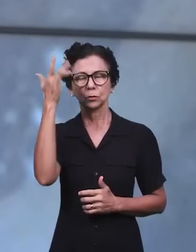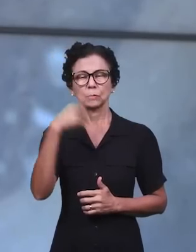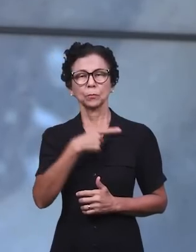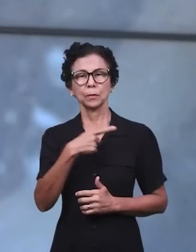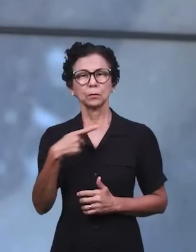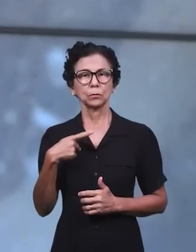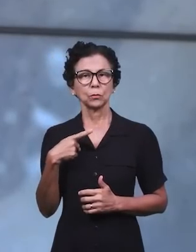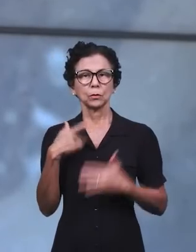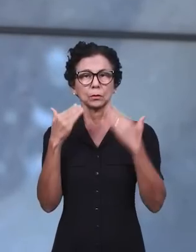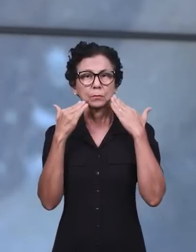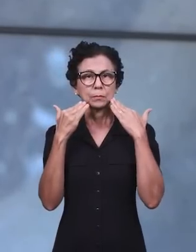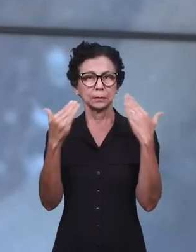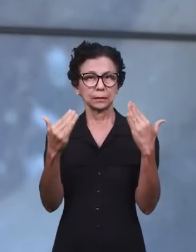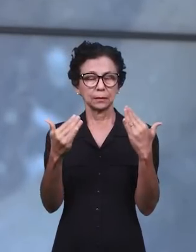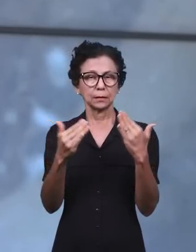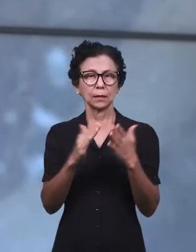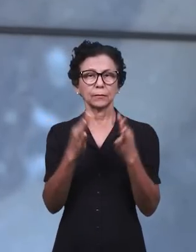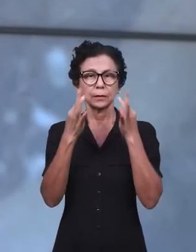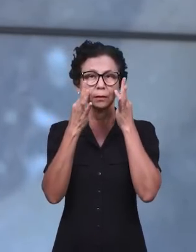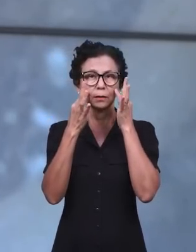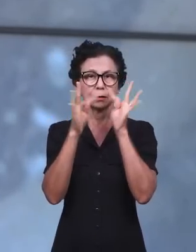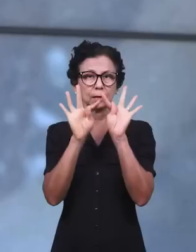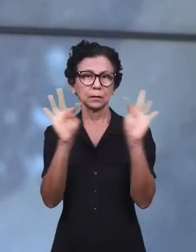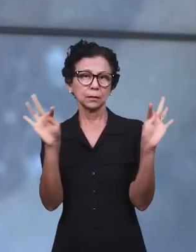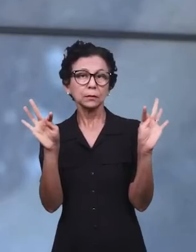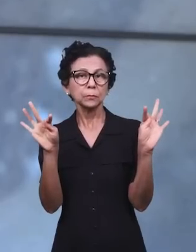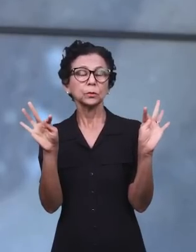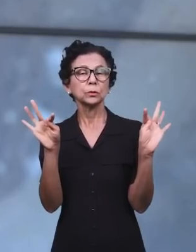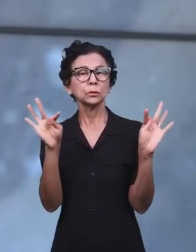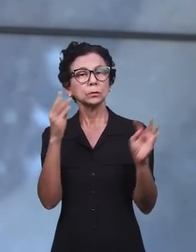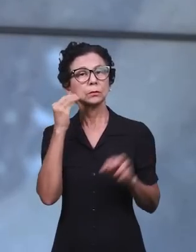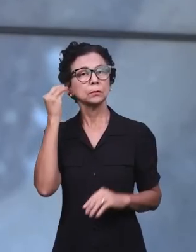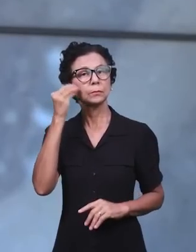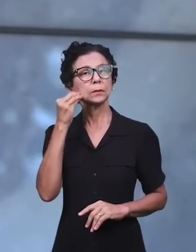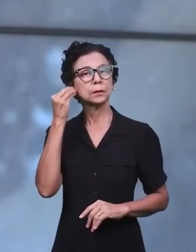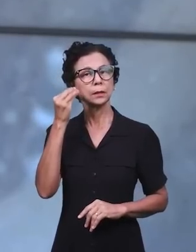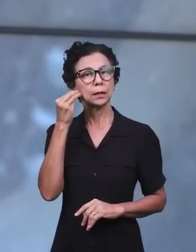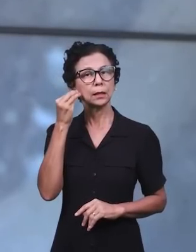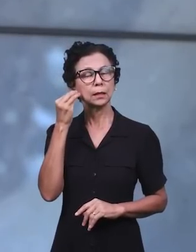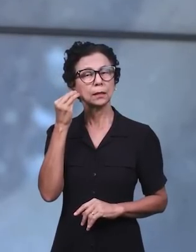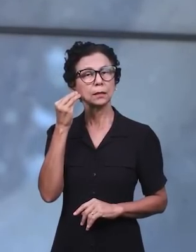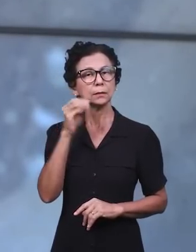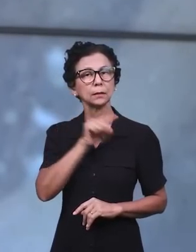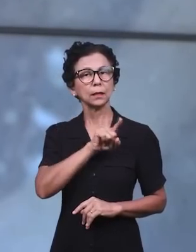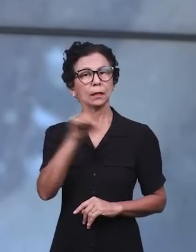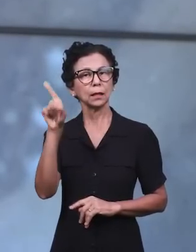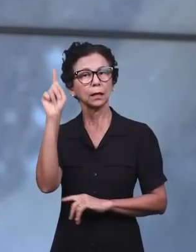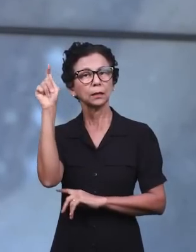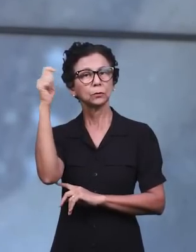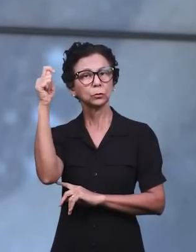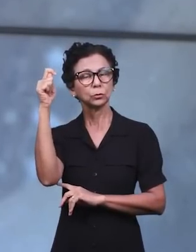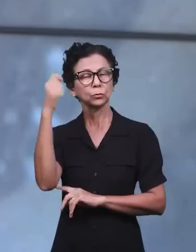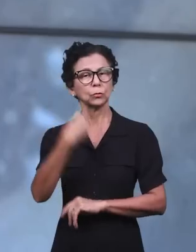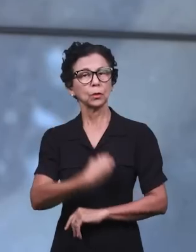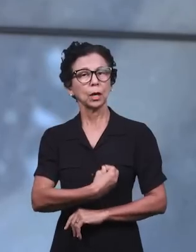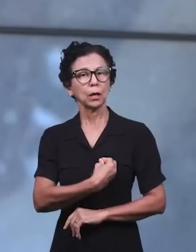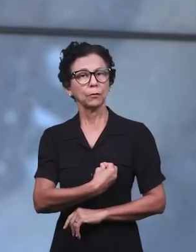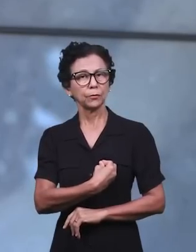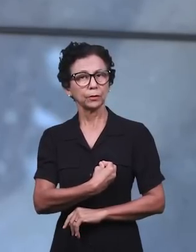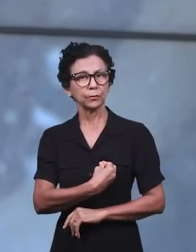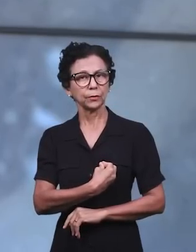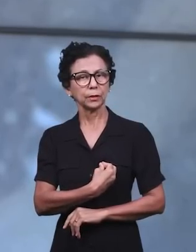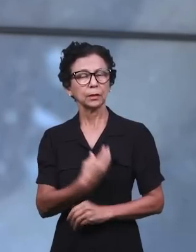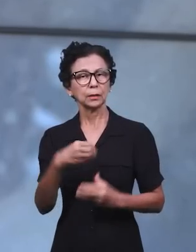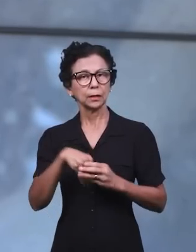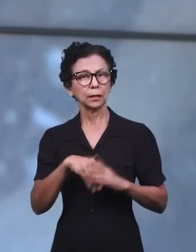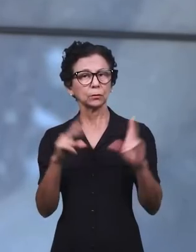apresentar e vai falar do testemunho, da experiência que eles estão vivendo lá a partir desse tema que é o tema